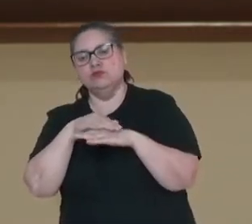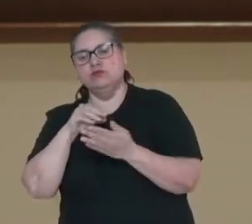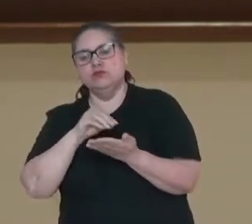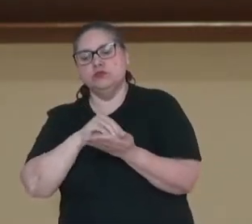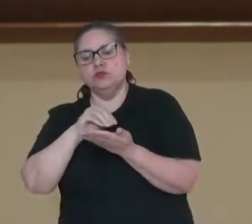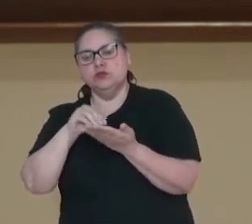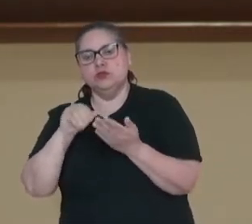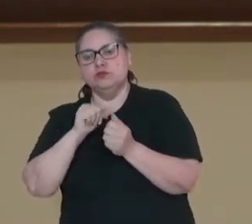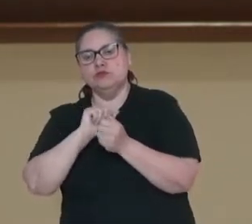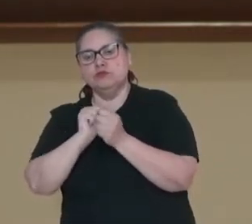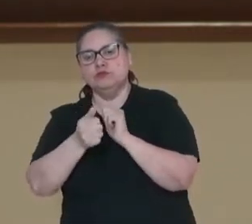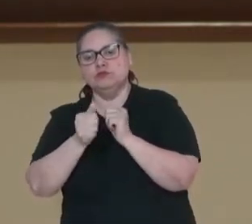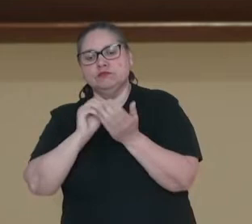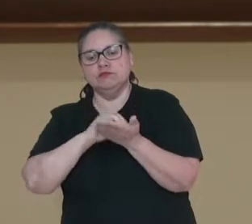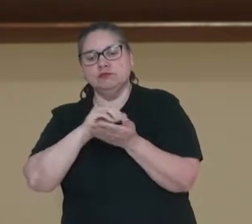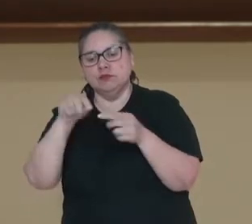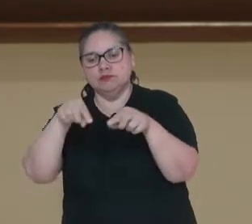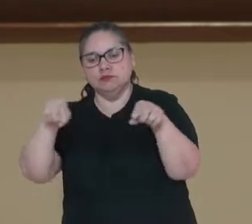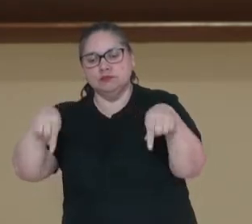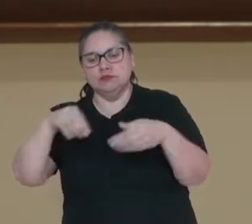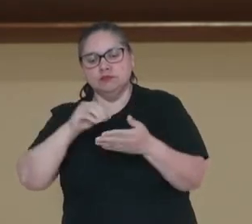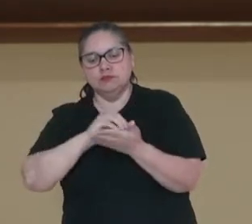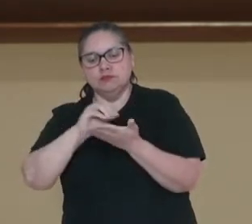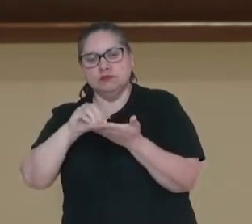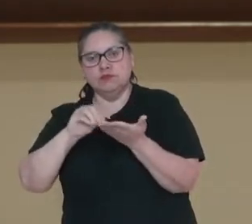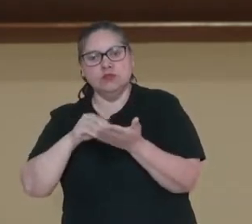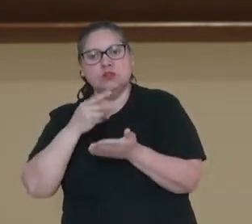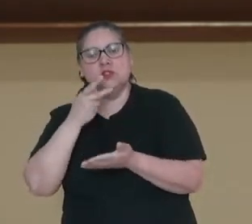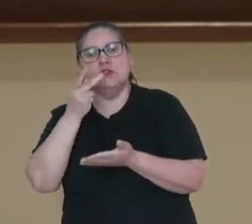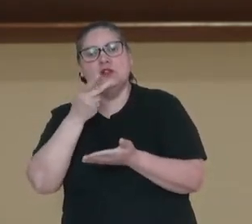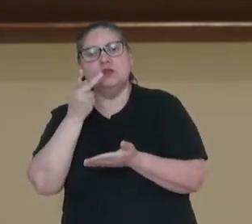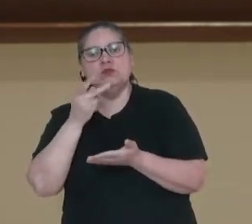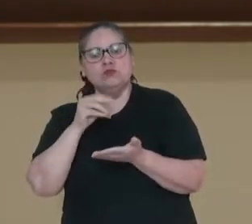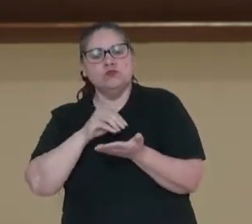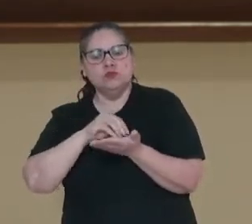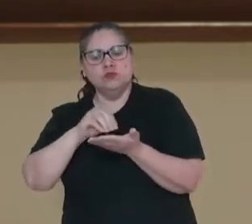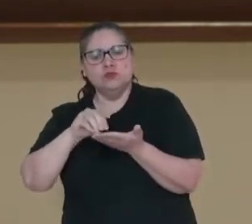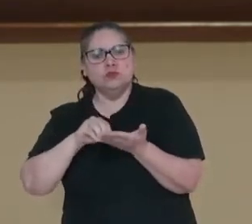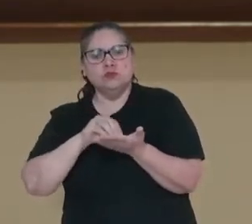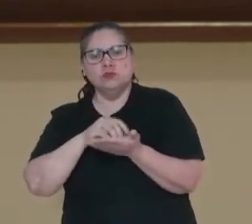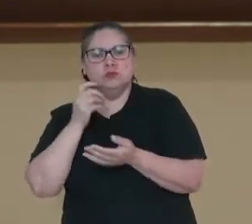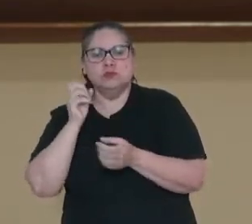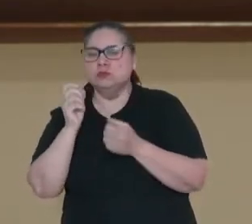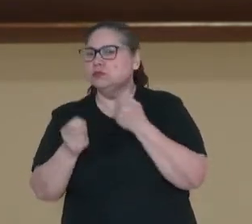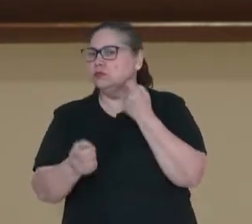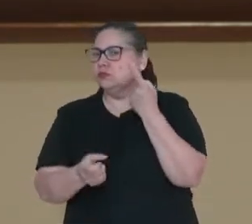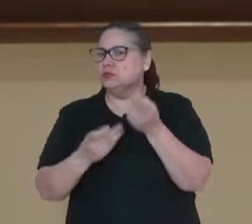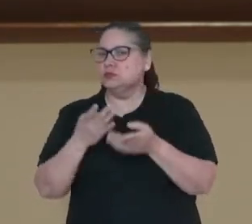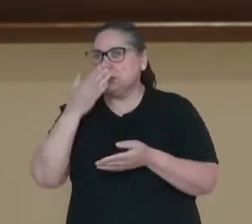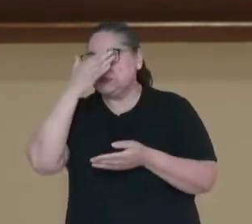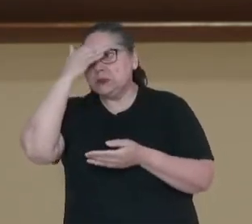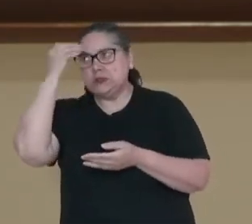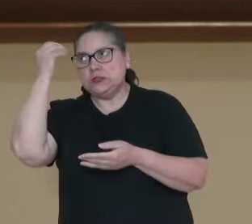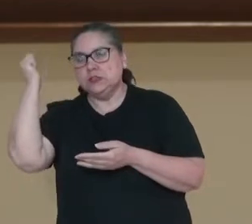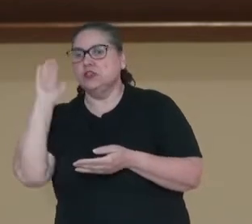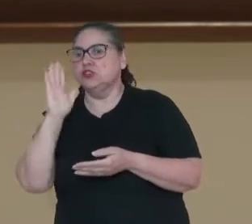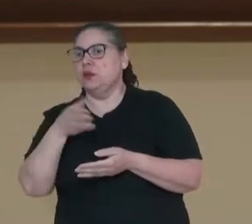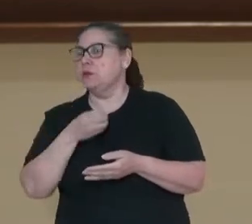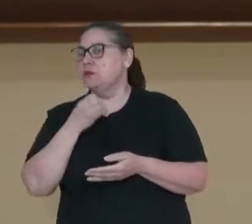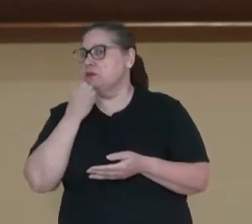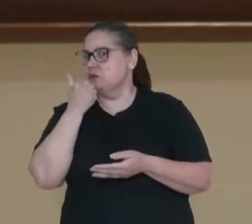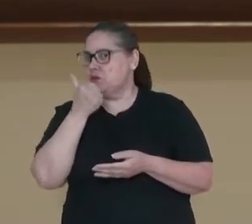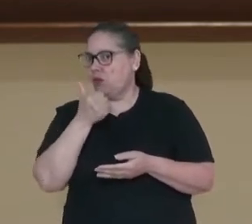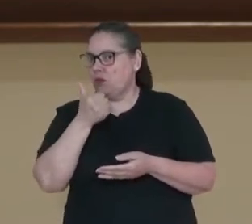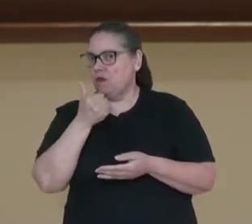jogos clássicos de tabuleiro. E nós vamos falar de um jogo que talvez seja bastante esquecido, mas que já foi